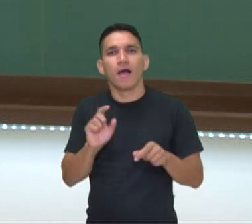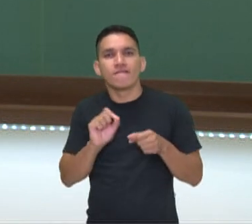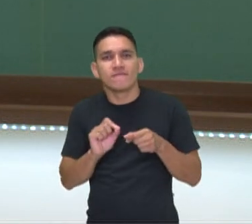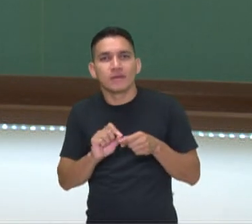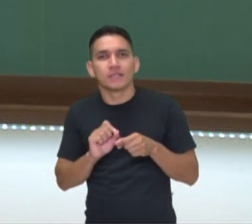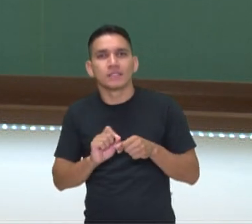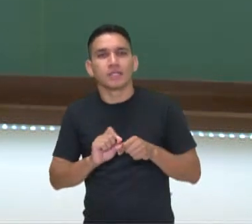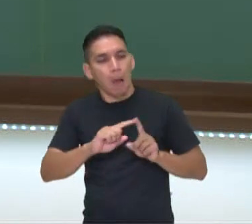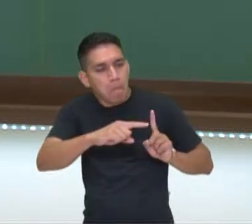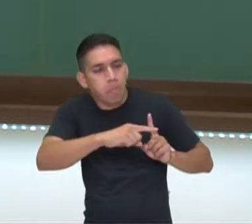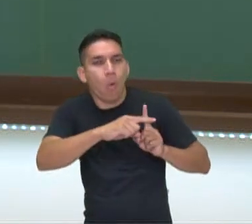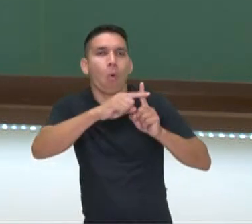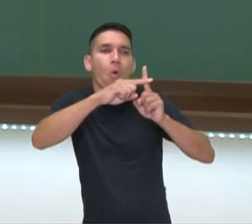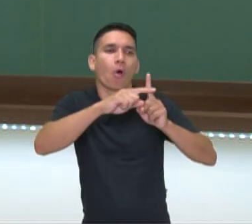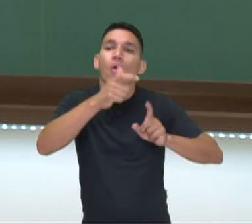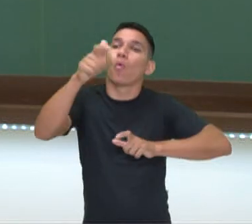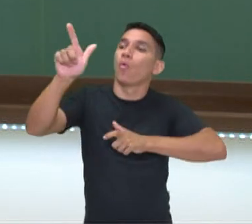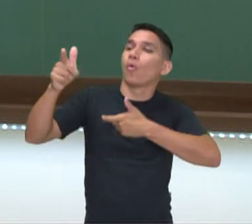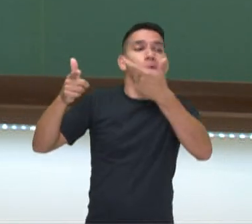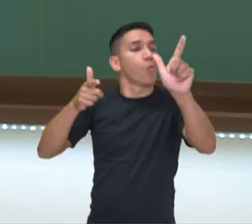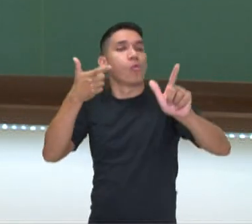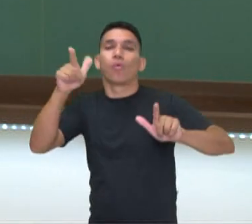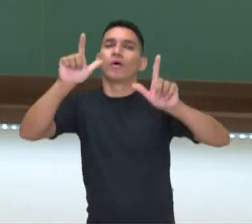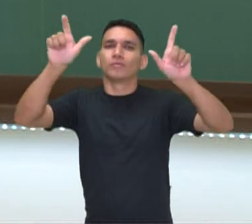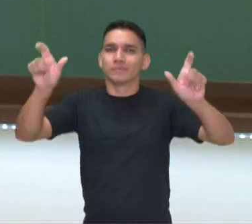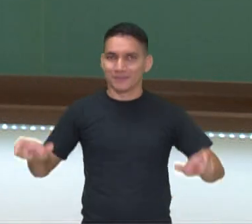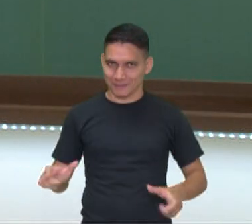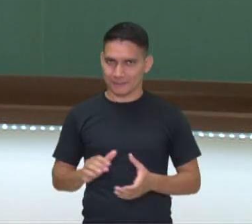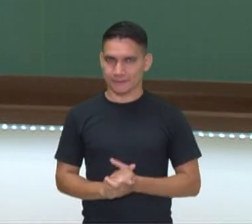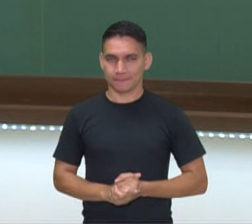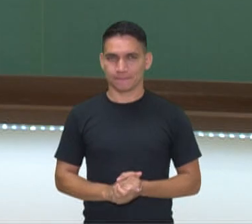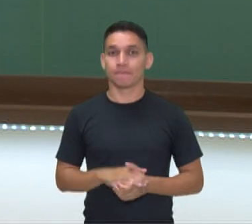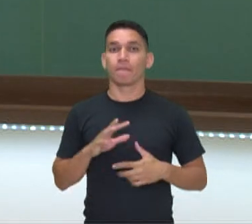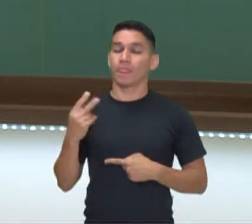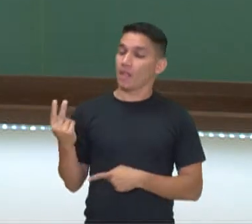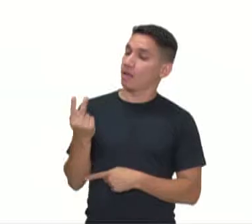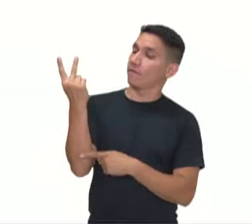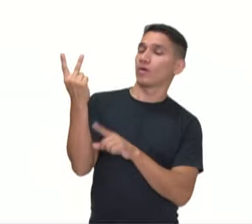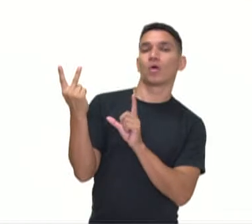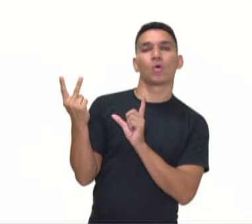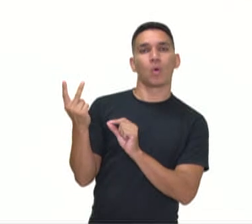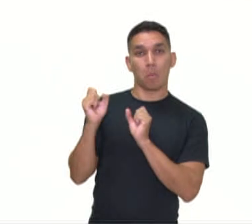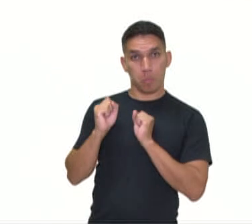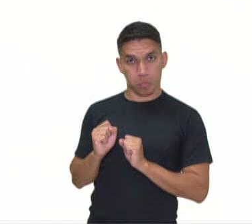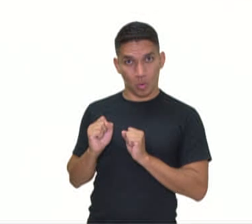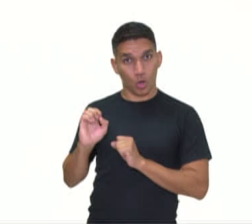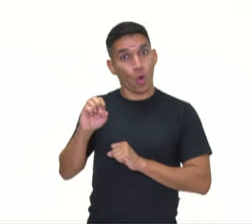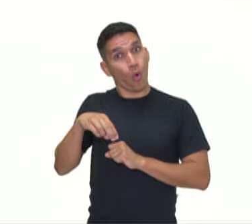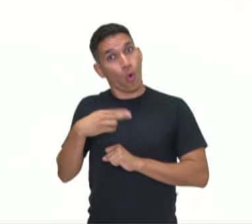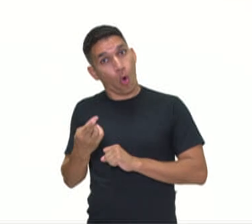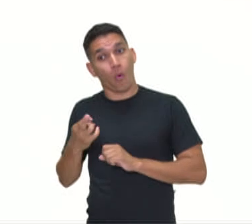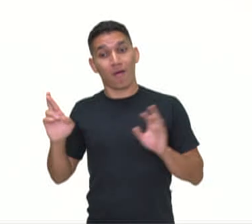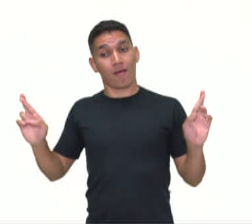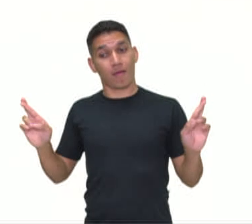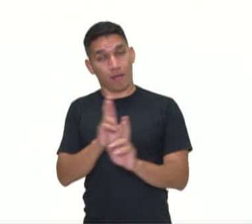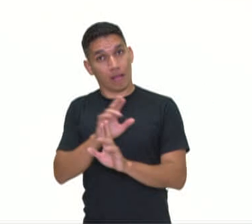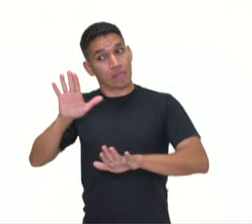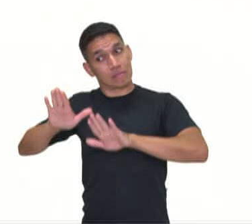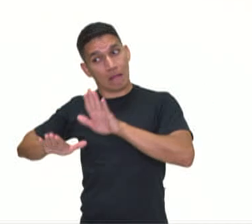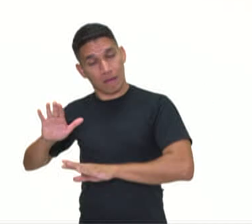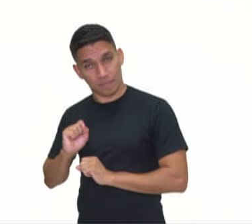afeto positivo nas outras pessoas, tá? Os valores, eles podem ser ou relativos